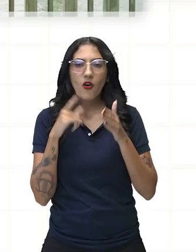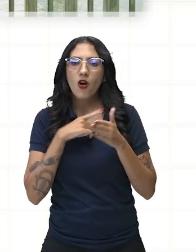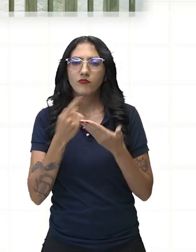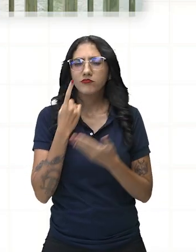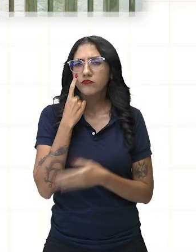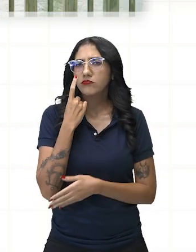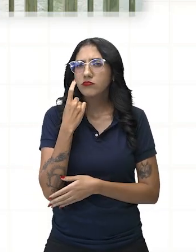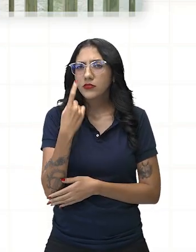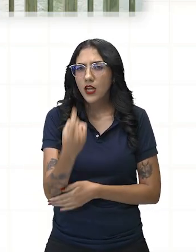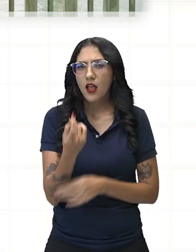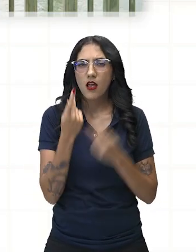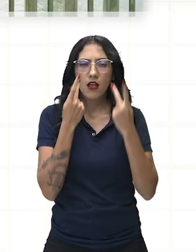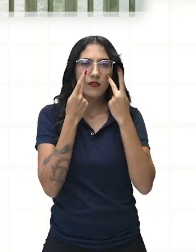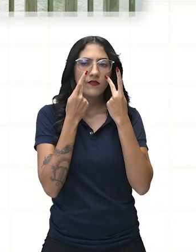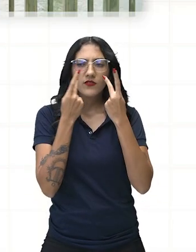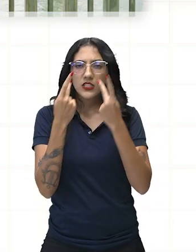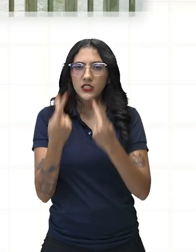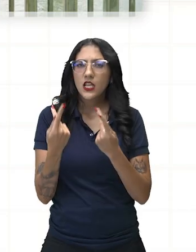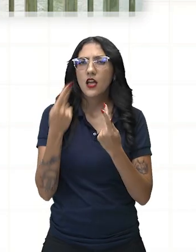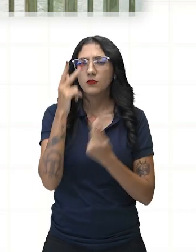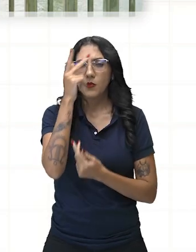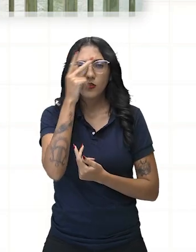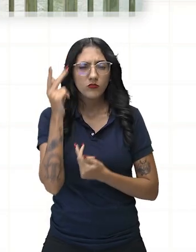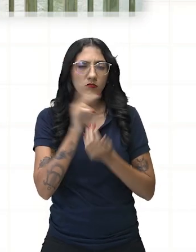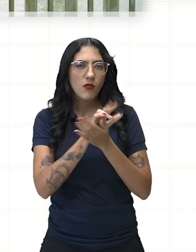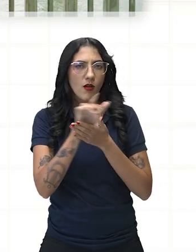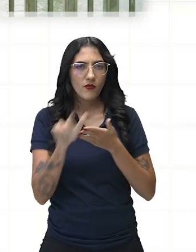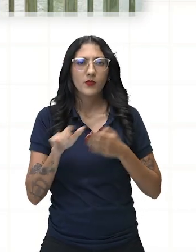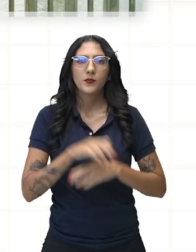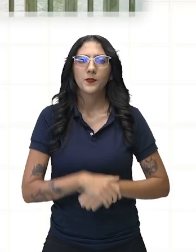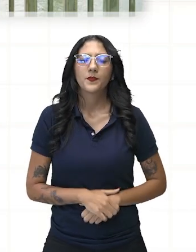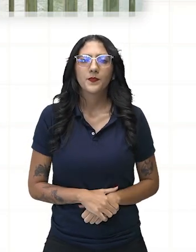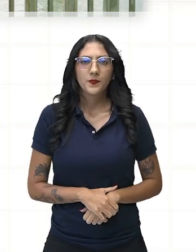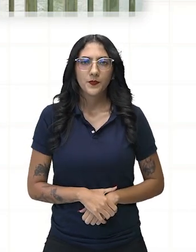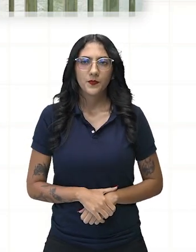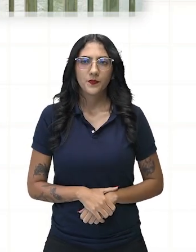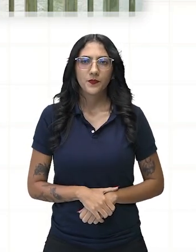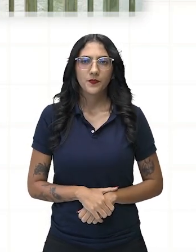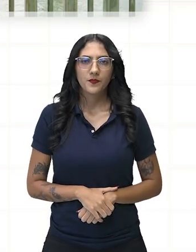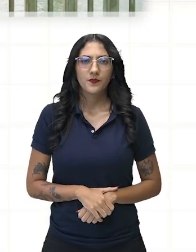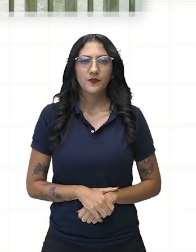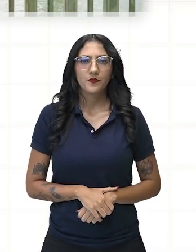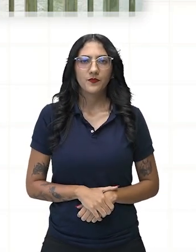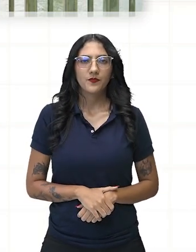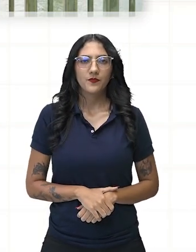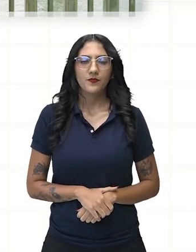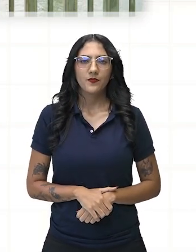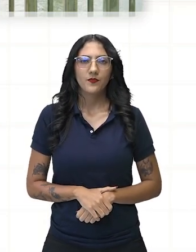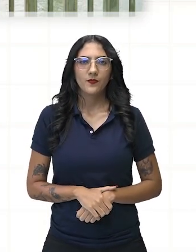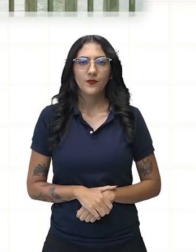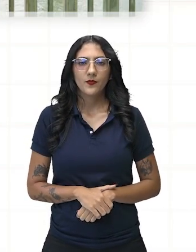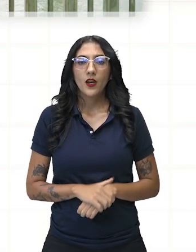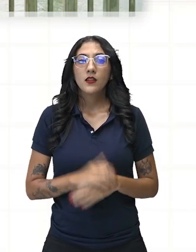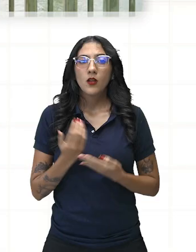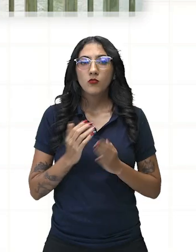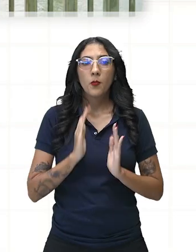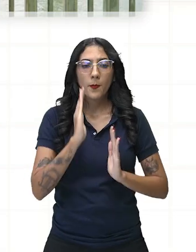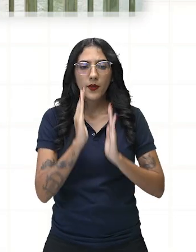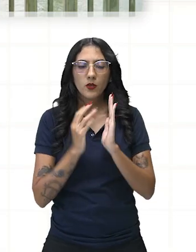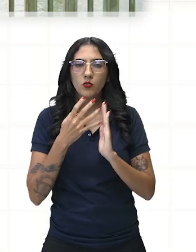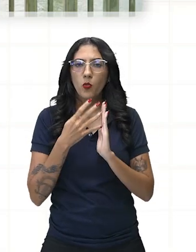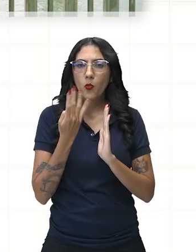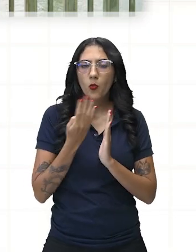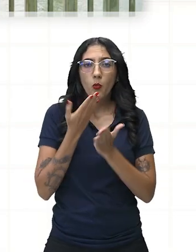importantes regiões de atração turística de uma forma geral. Bem, durante as aulas da unidade de número